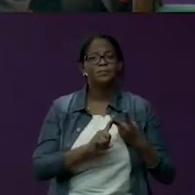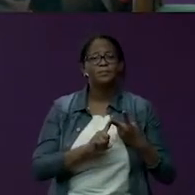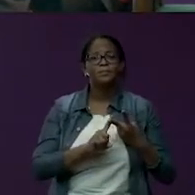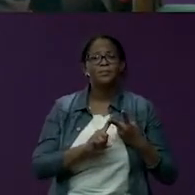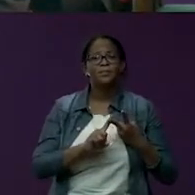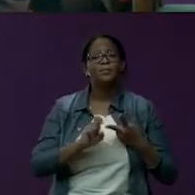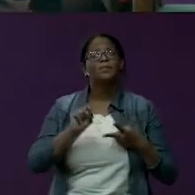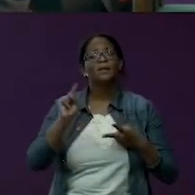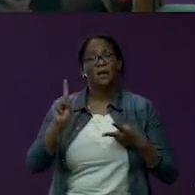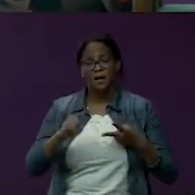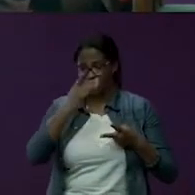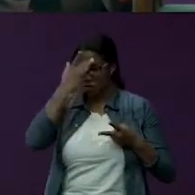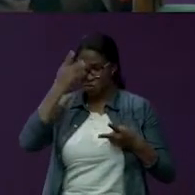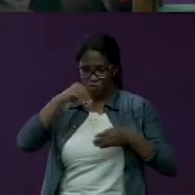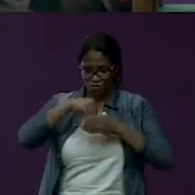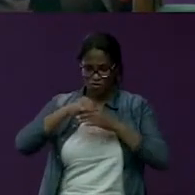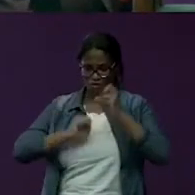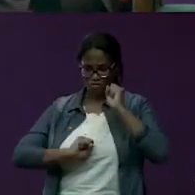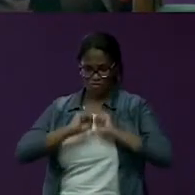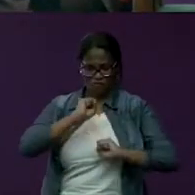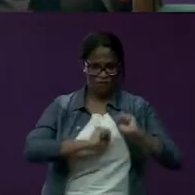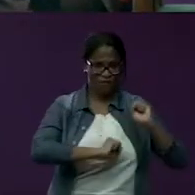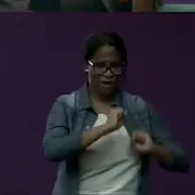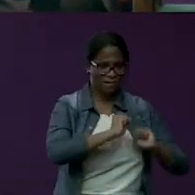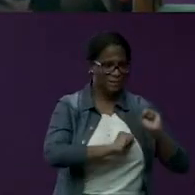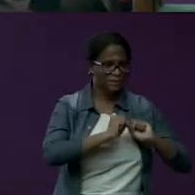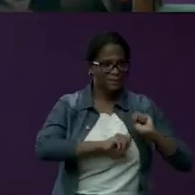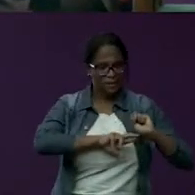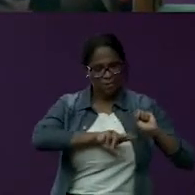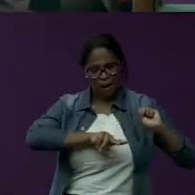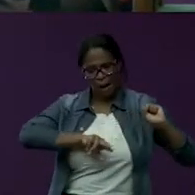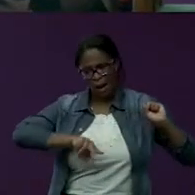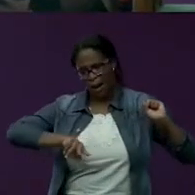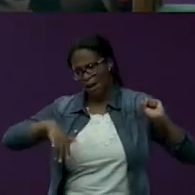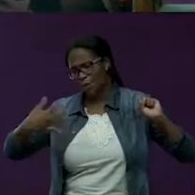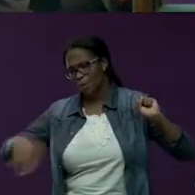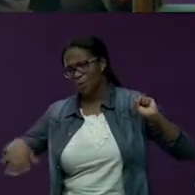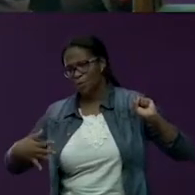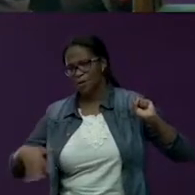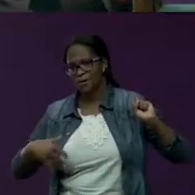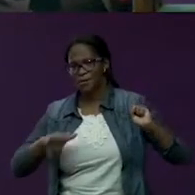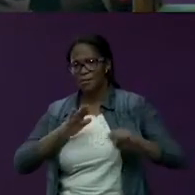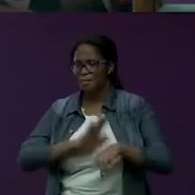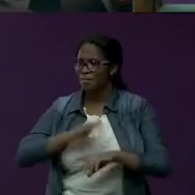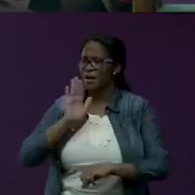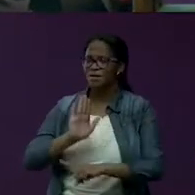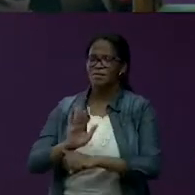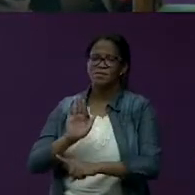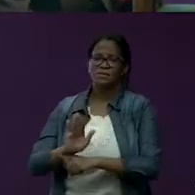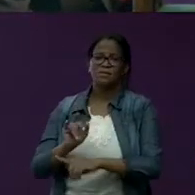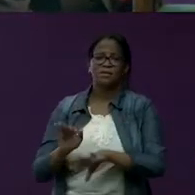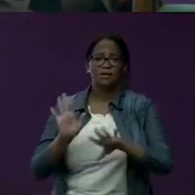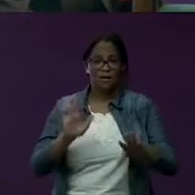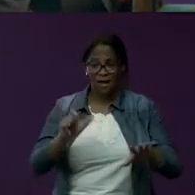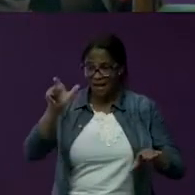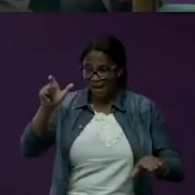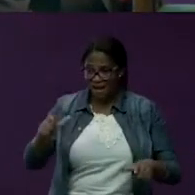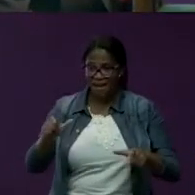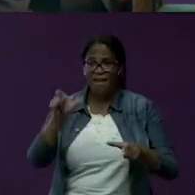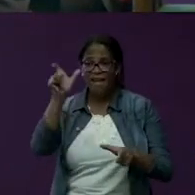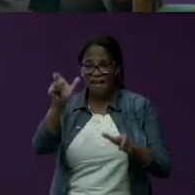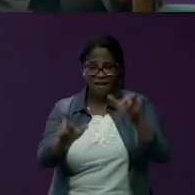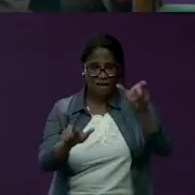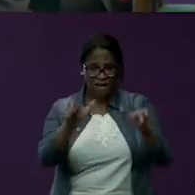são as pessoas que estão dentro das fábricas e etc, etc, etc, na assistência. Então, é desse lugar